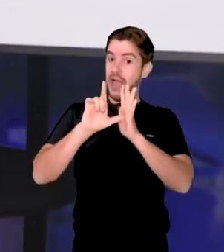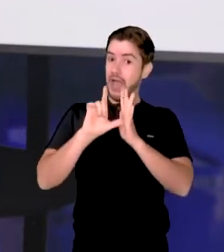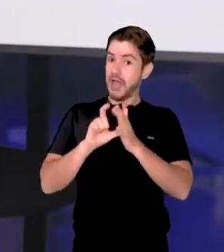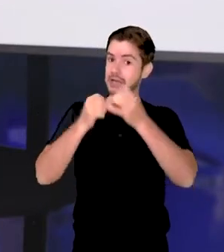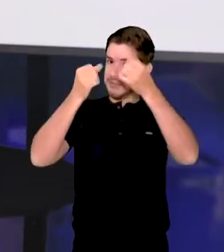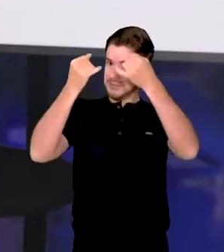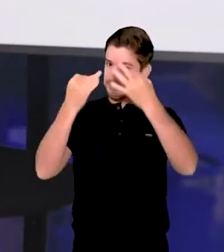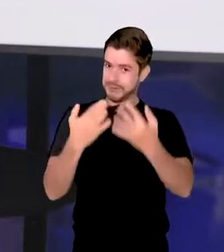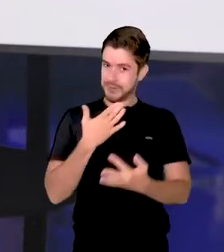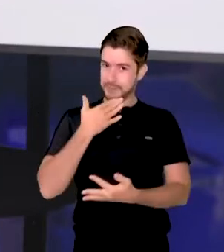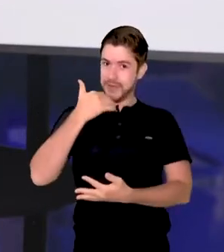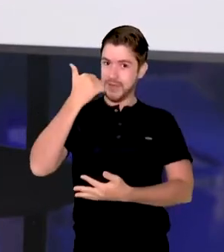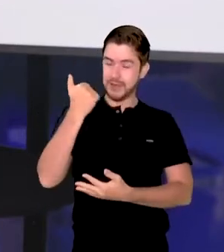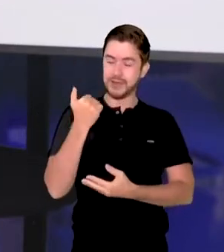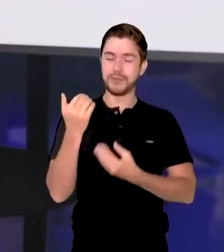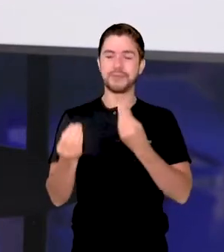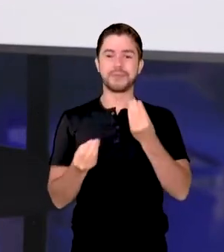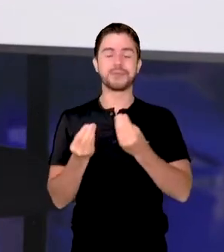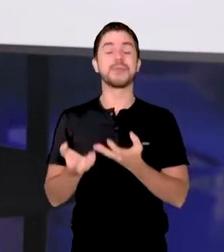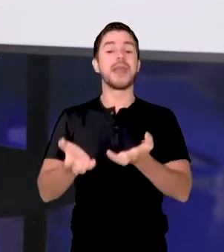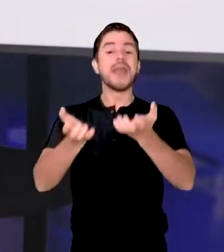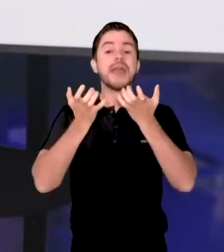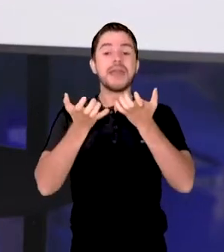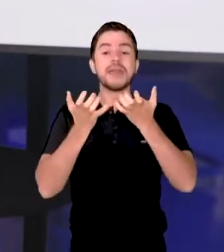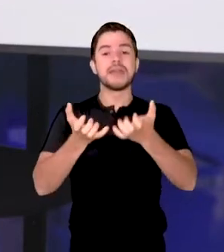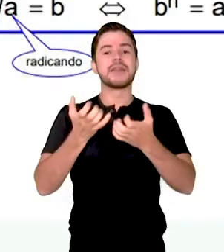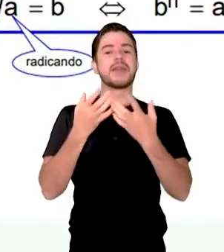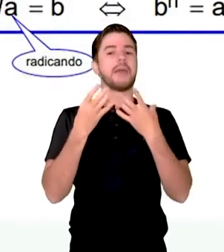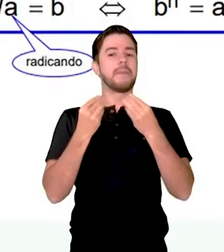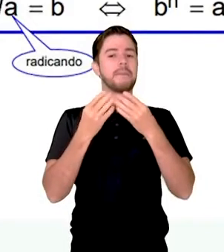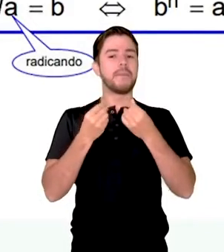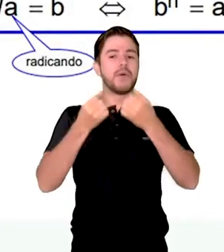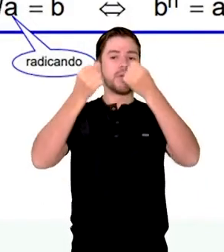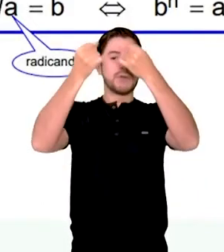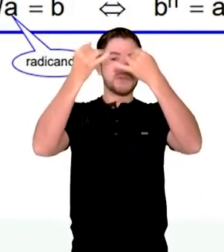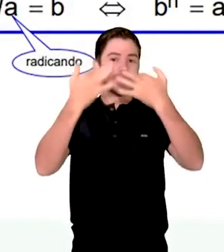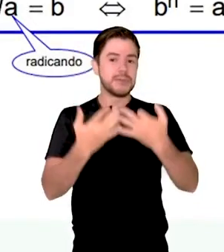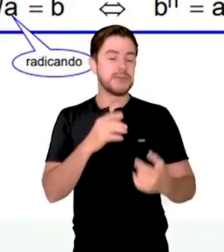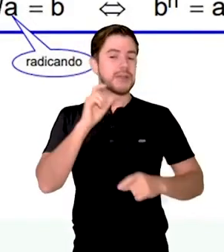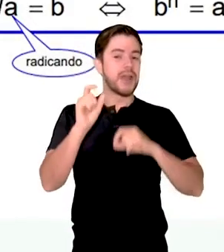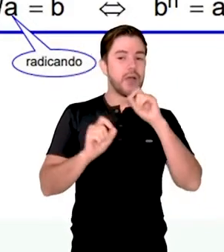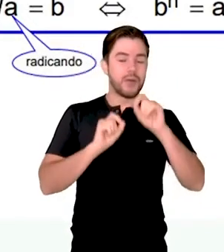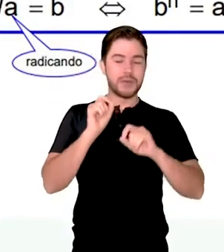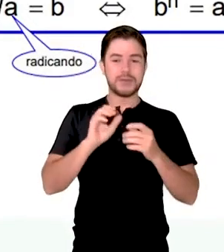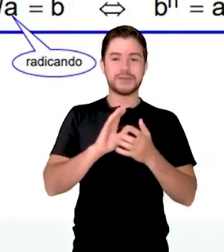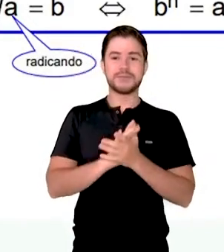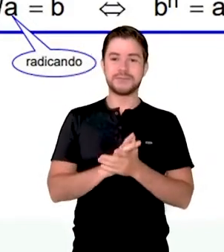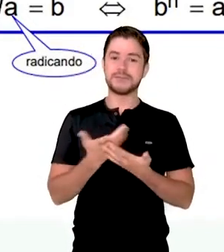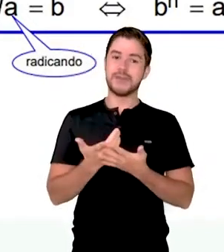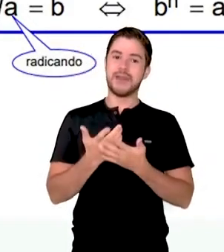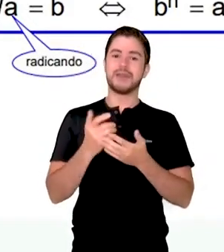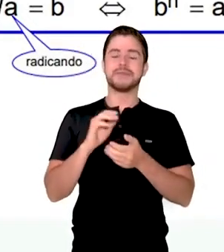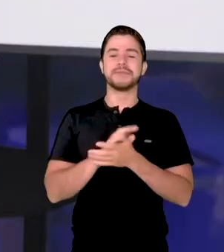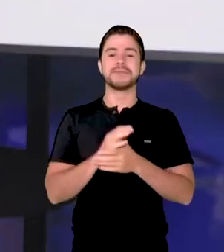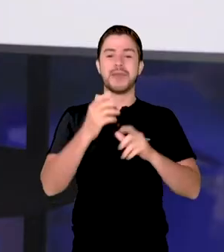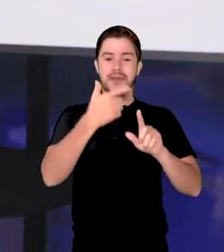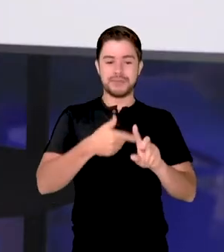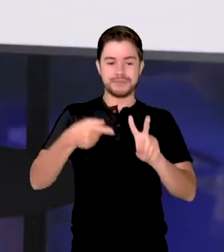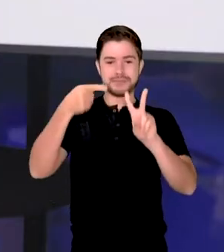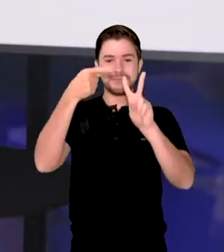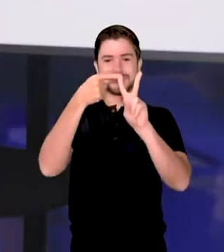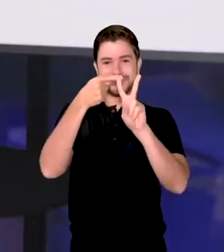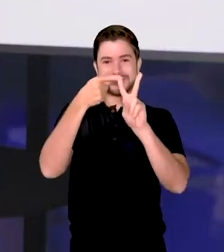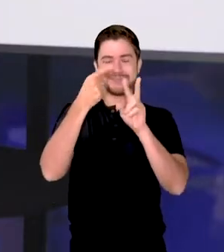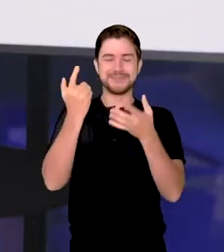falar de potência de expoente fracionário eu queria muito falar com vocês uma revisão de radiciação é a famosa rainha